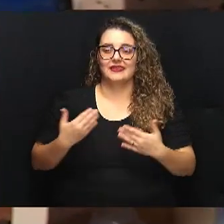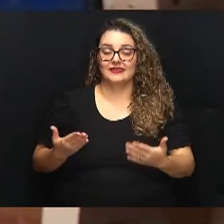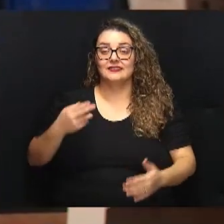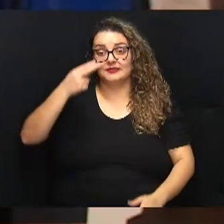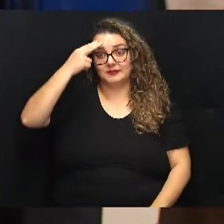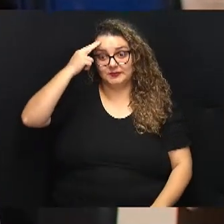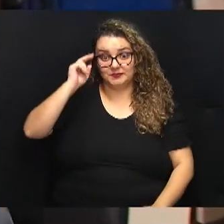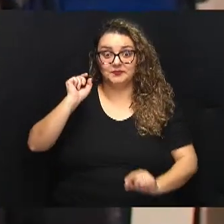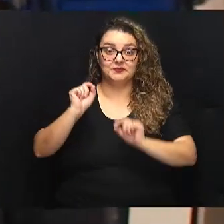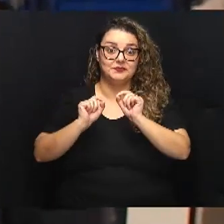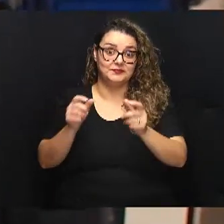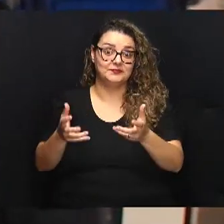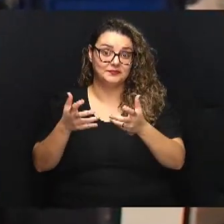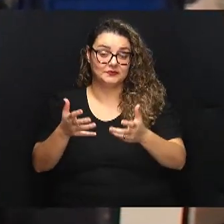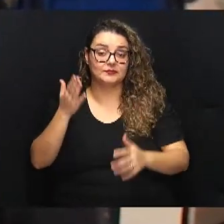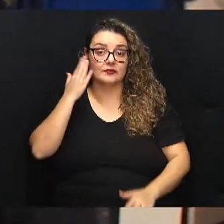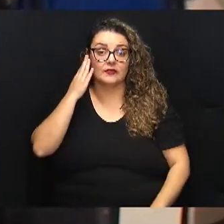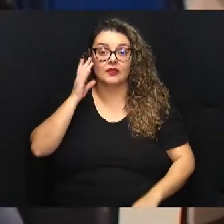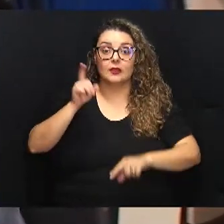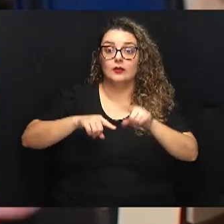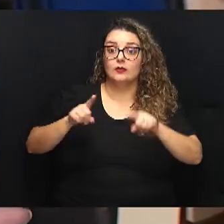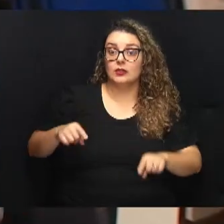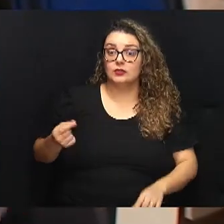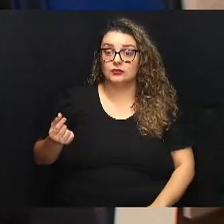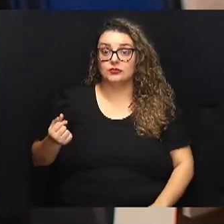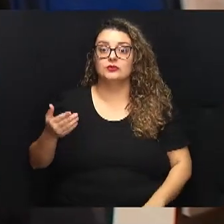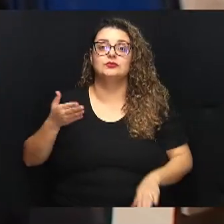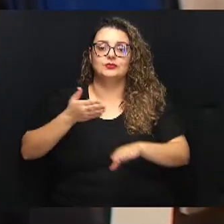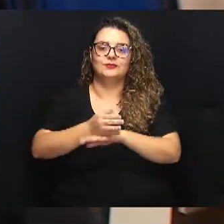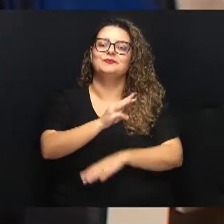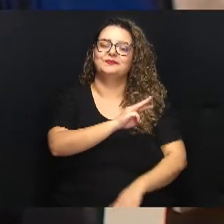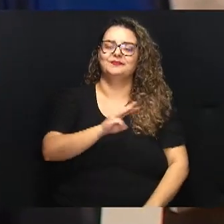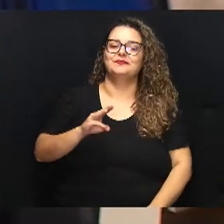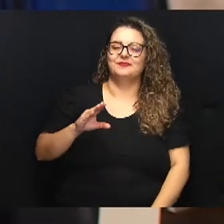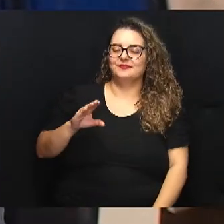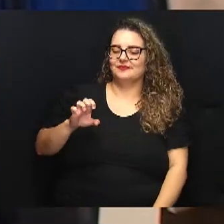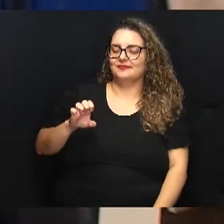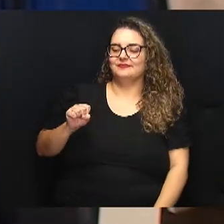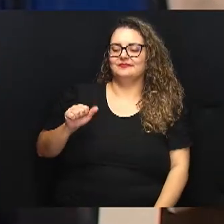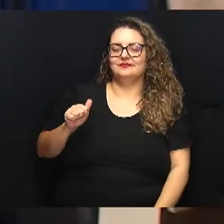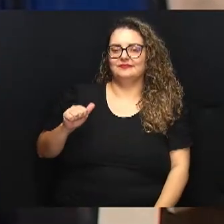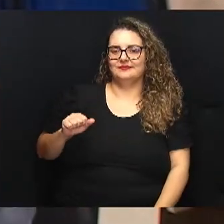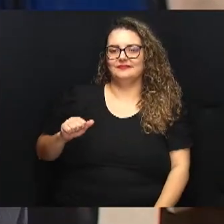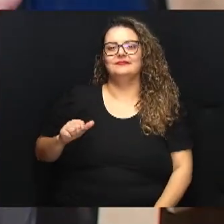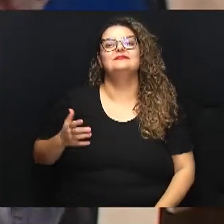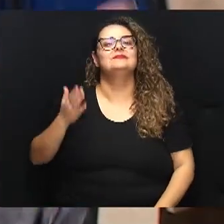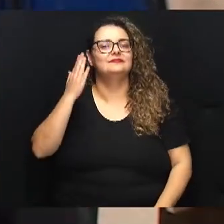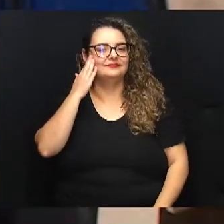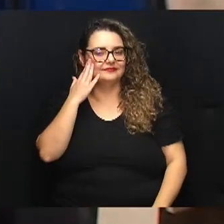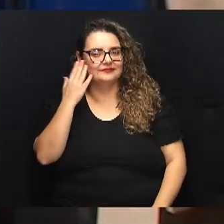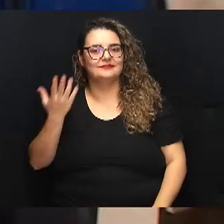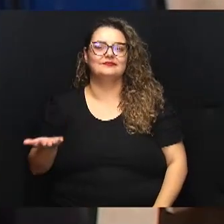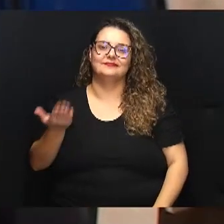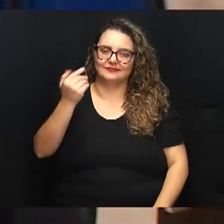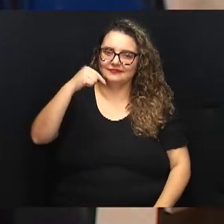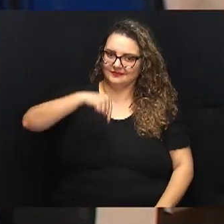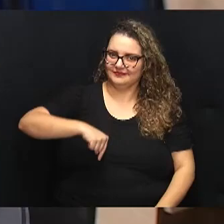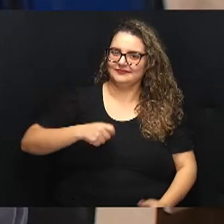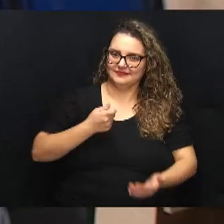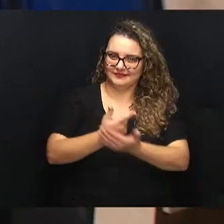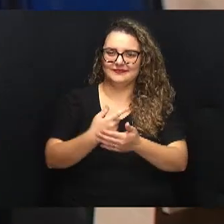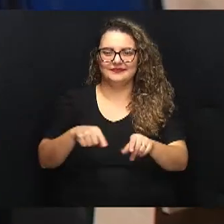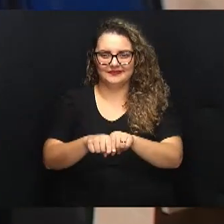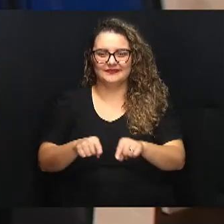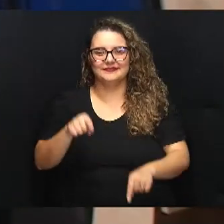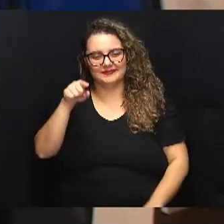Gabriel, quem quiser saber a variação dos preços, é só acessar o site da Ceasa Campinas e ficar ligado e vir para cá consumir também, né?